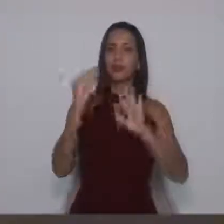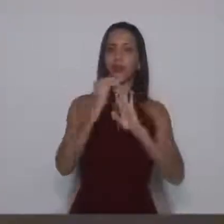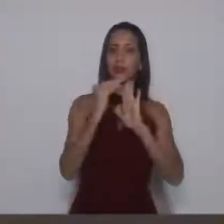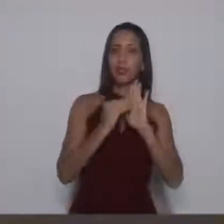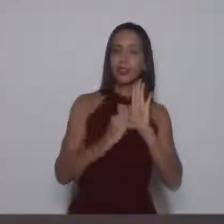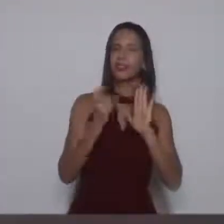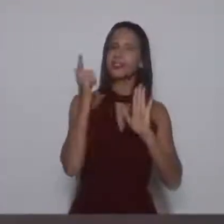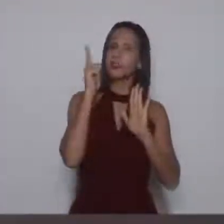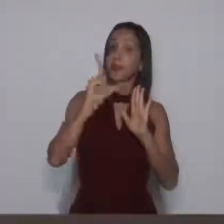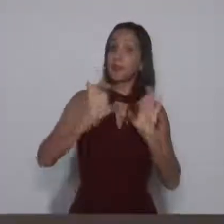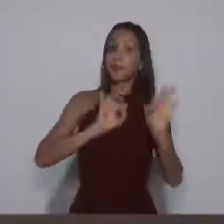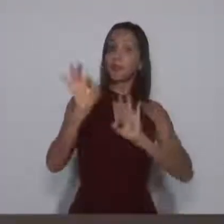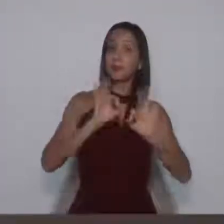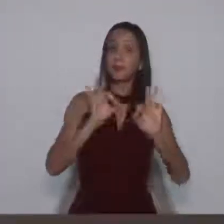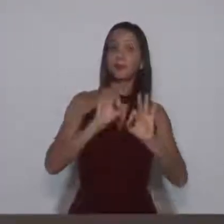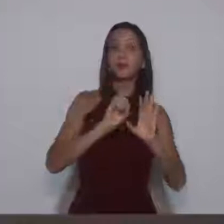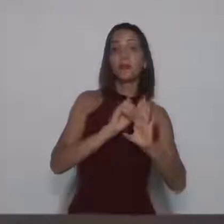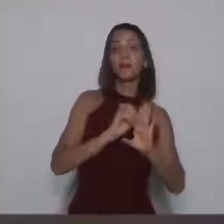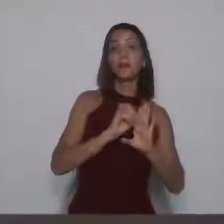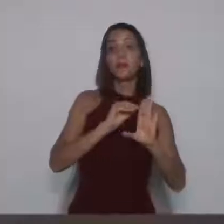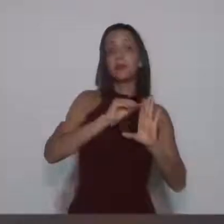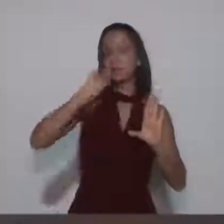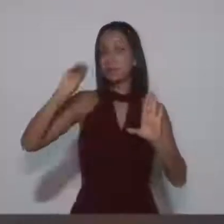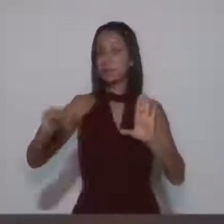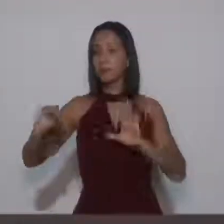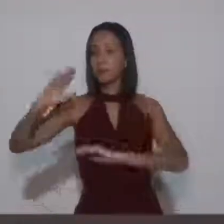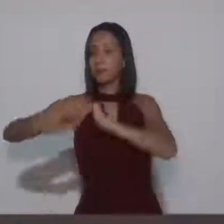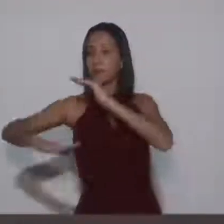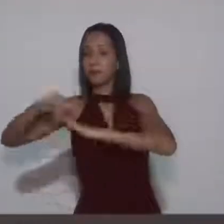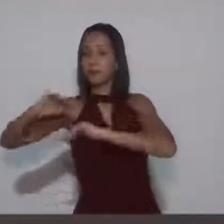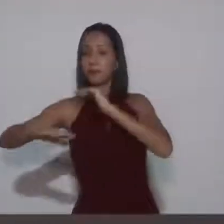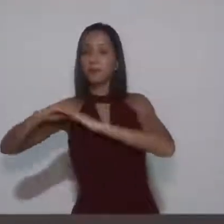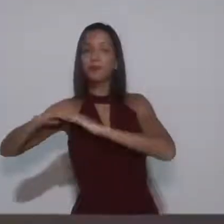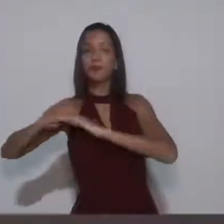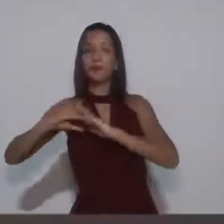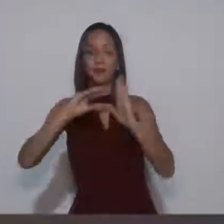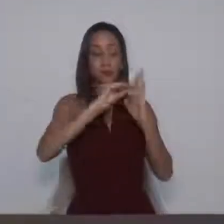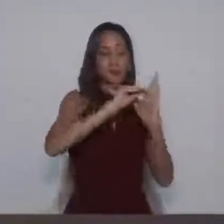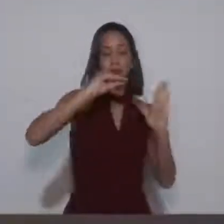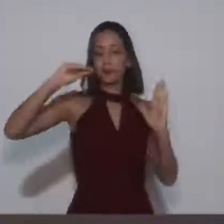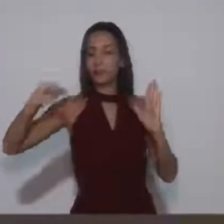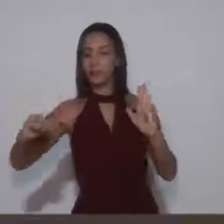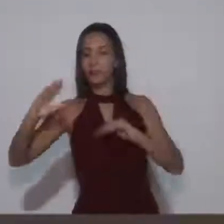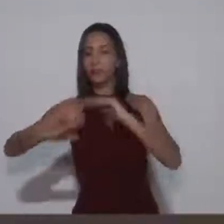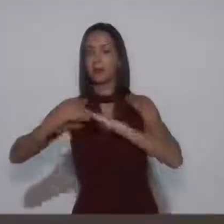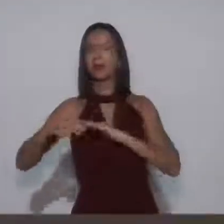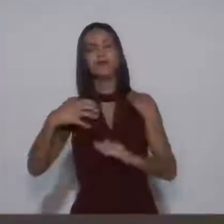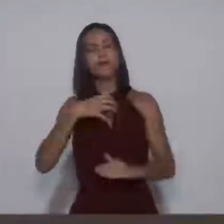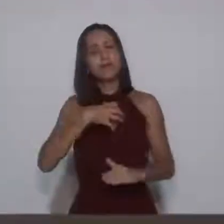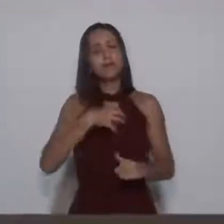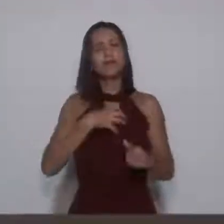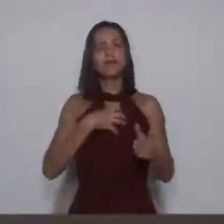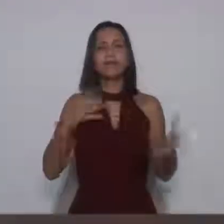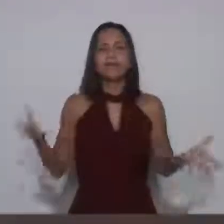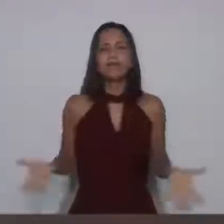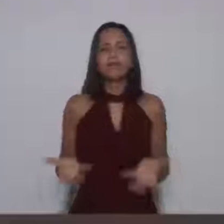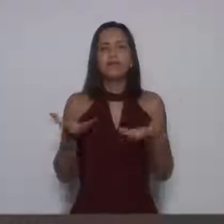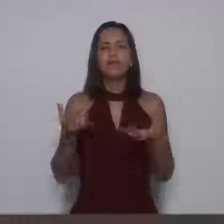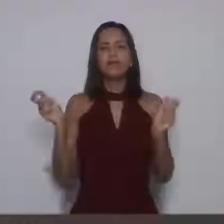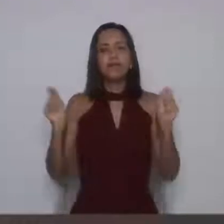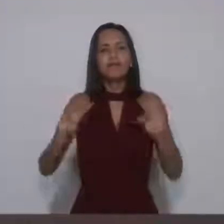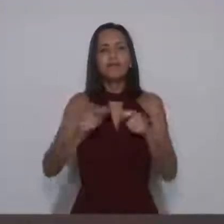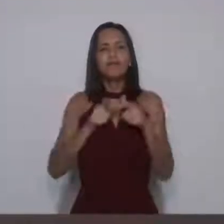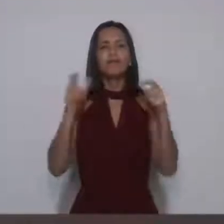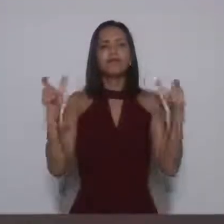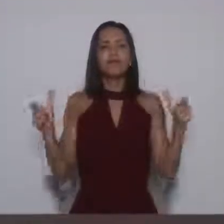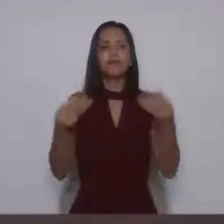consegue planejar, e saia para uma questão prática. Então, o que eu fui pesquisar? Uma forma de incentivo para que a gente possa